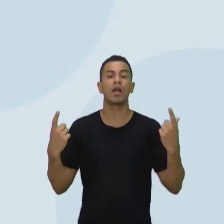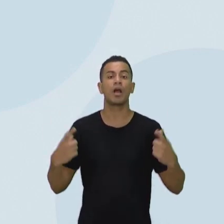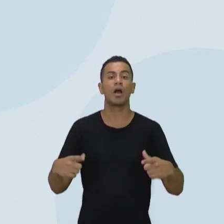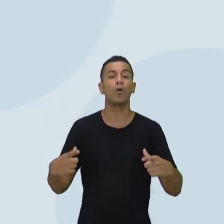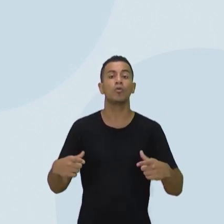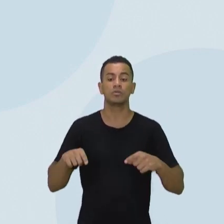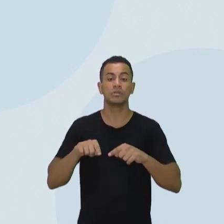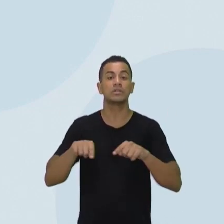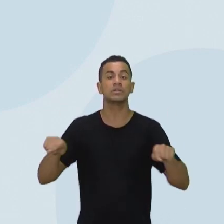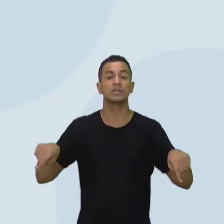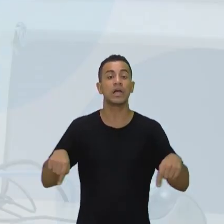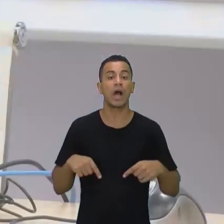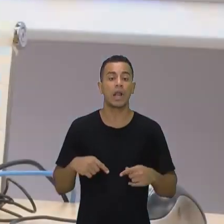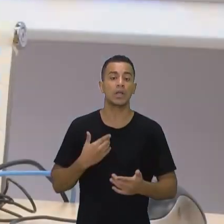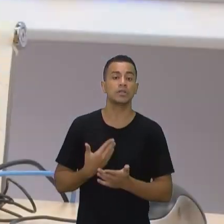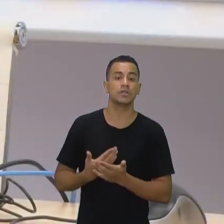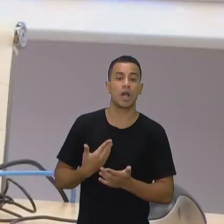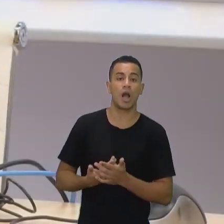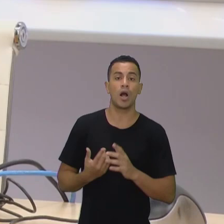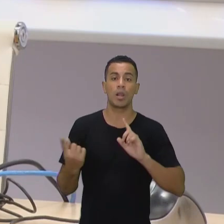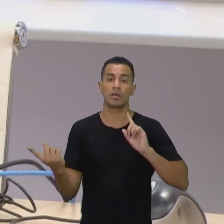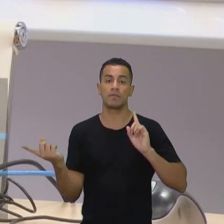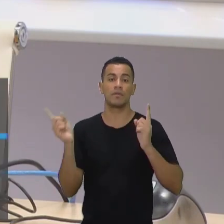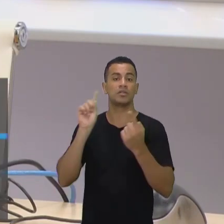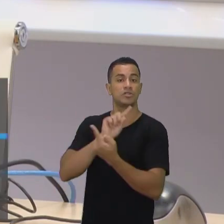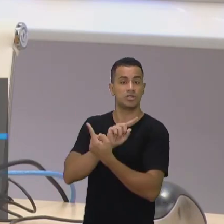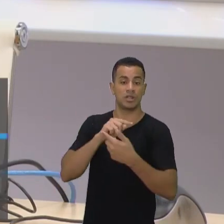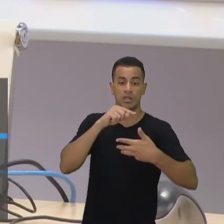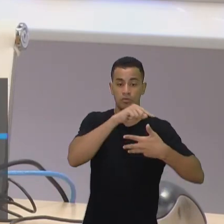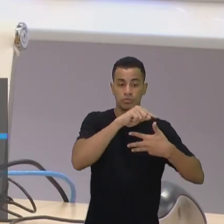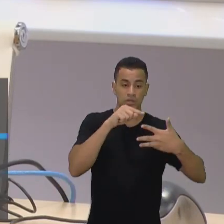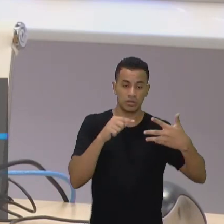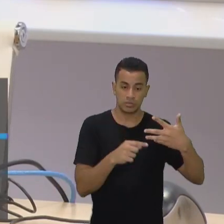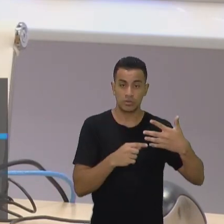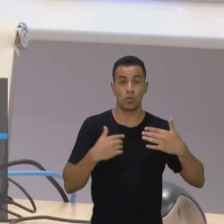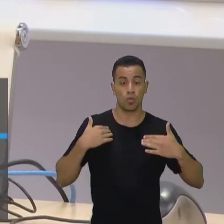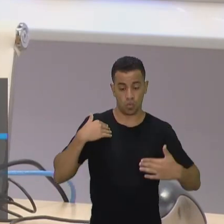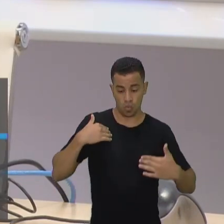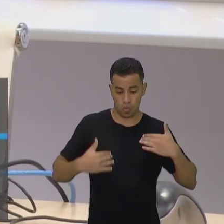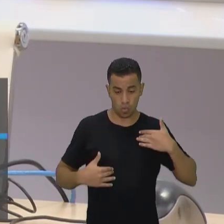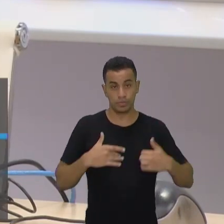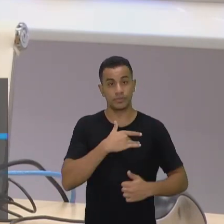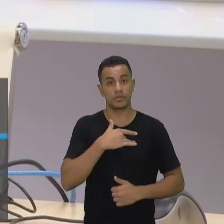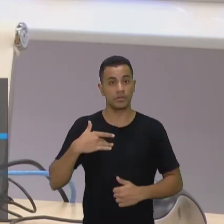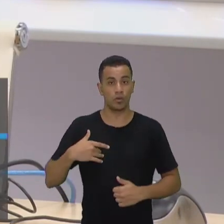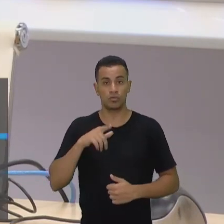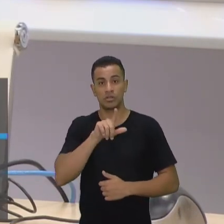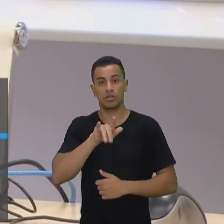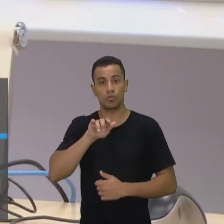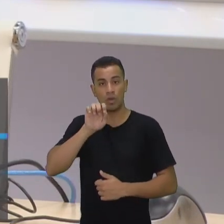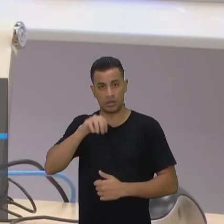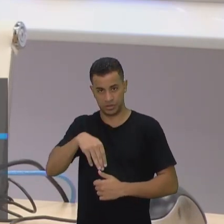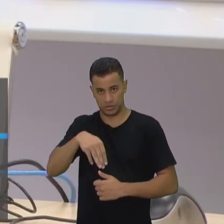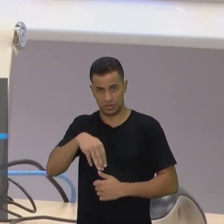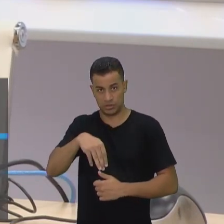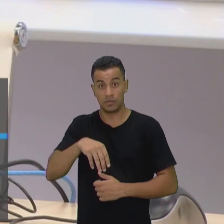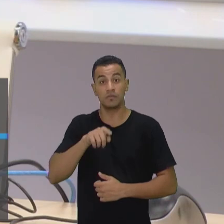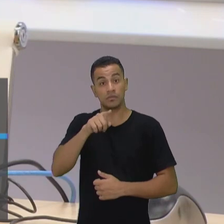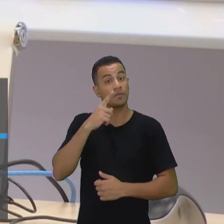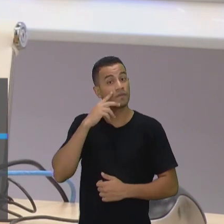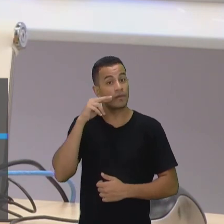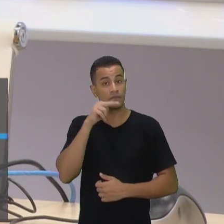na nossa unidade curricular Corpo, Saúde e Linguagens? Vocês vão ver ela no componente